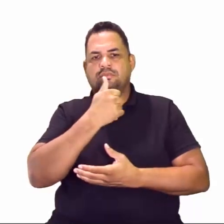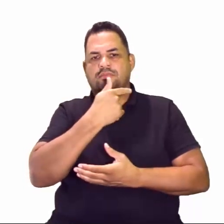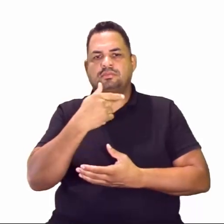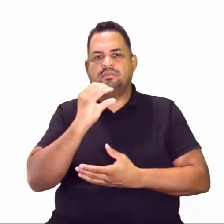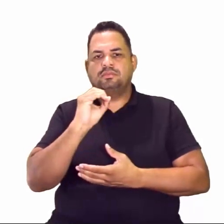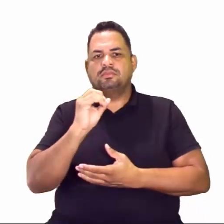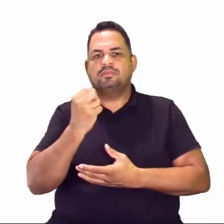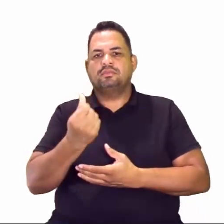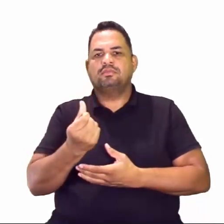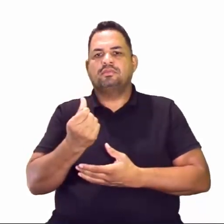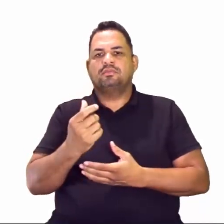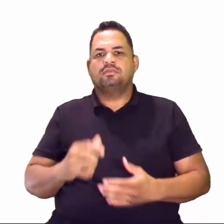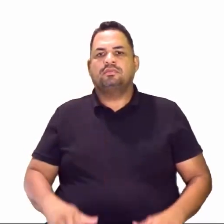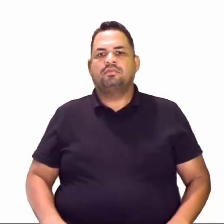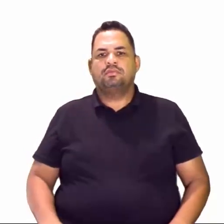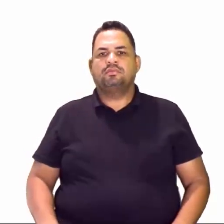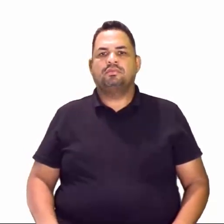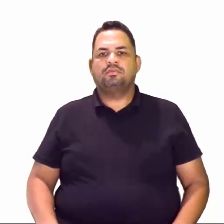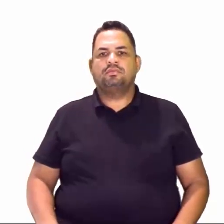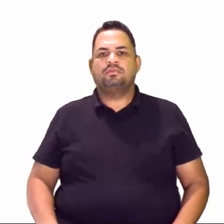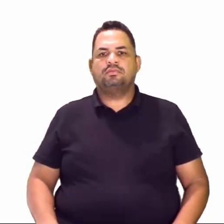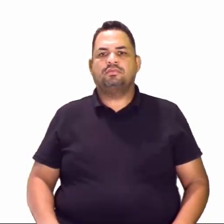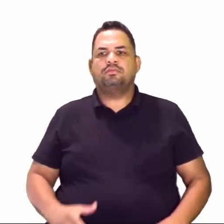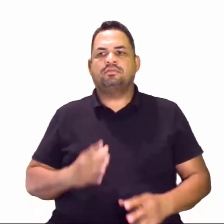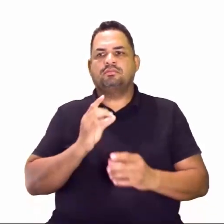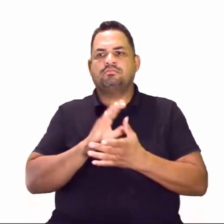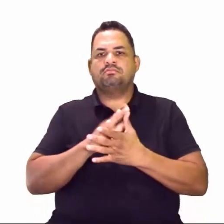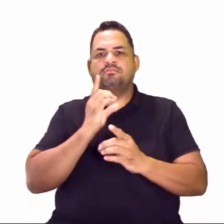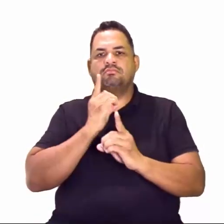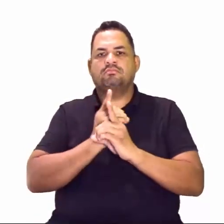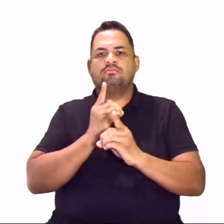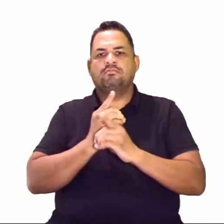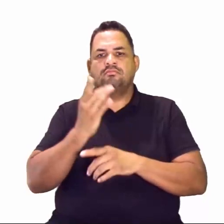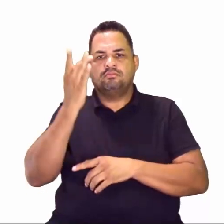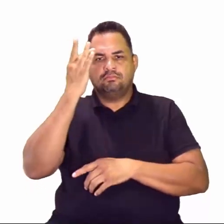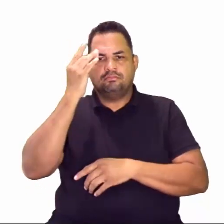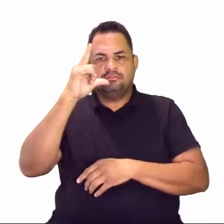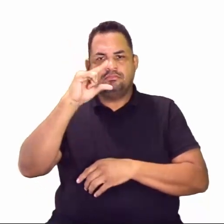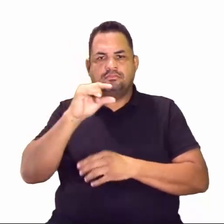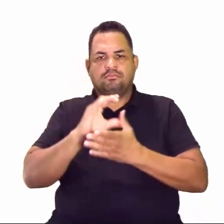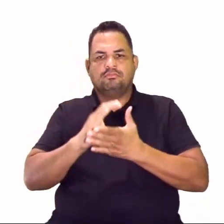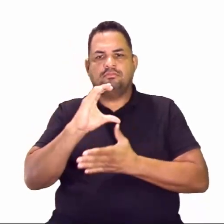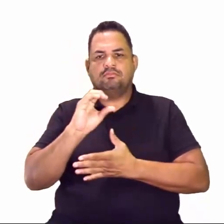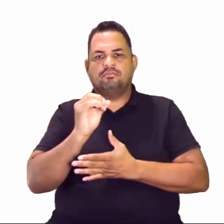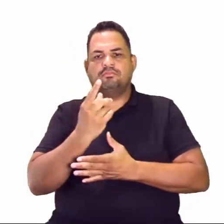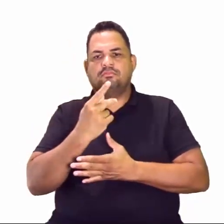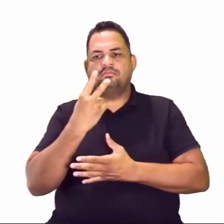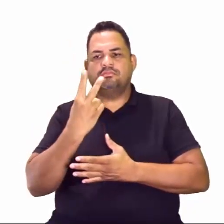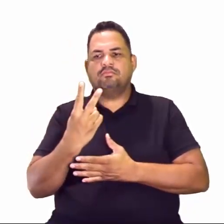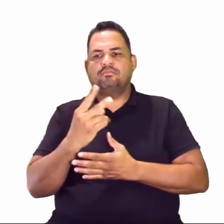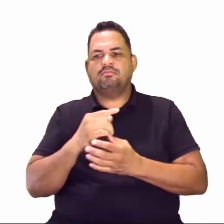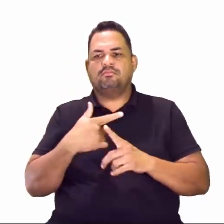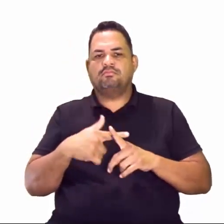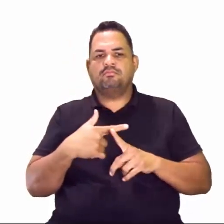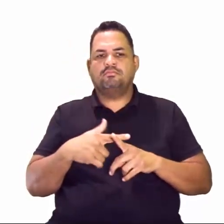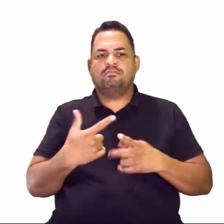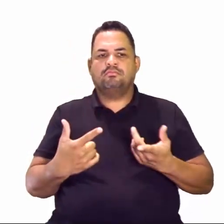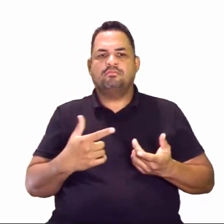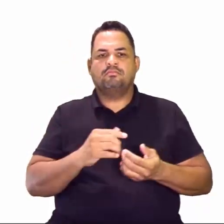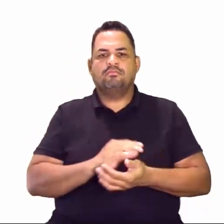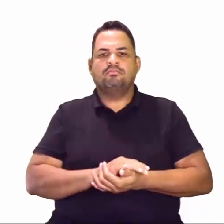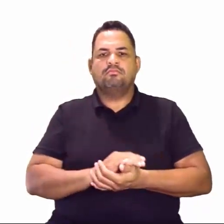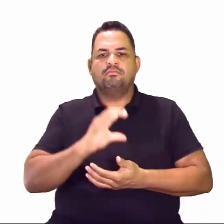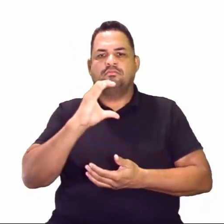C6H12O6. E aí, chegamos na fórmula mínima da glicose, CH2O. Por quê? Porque